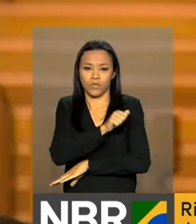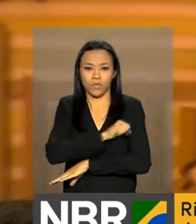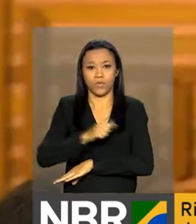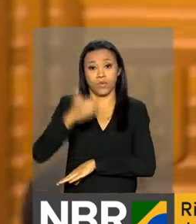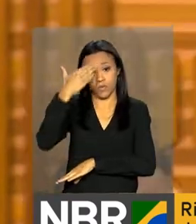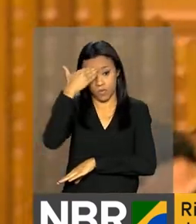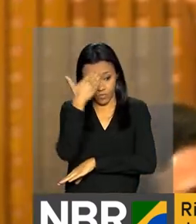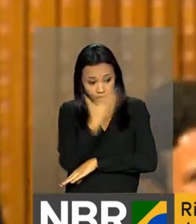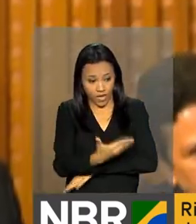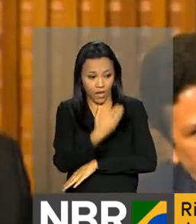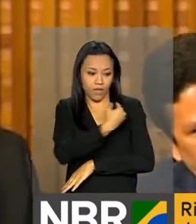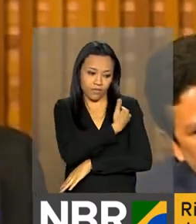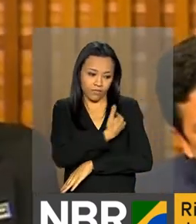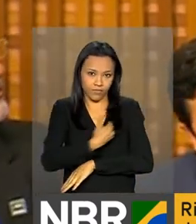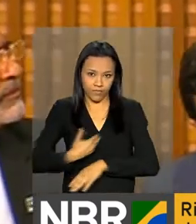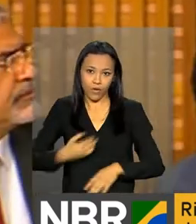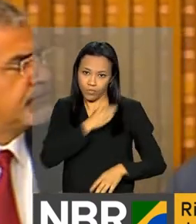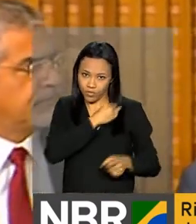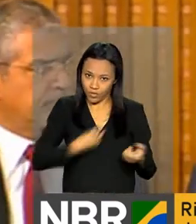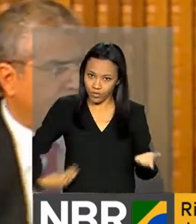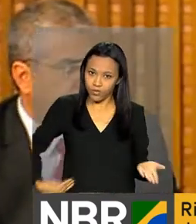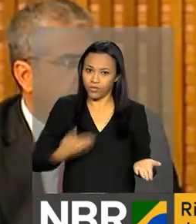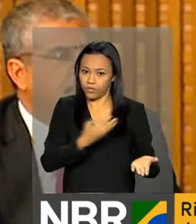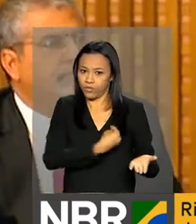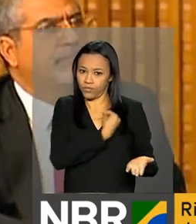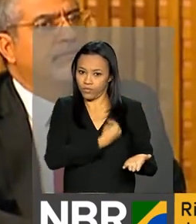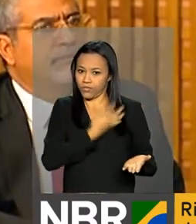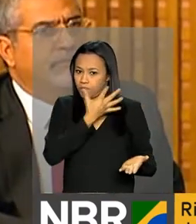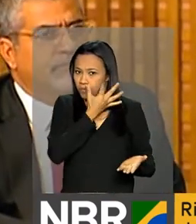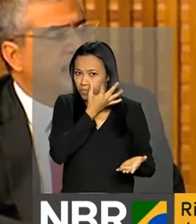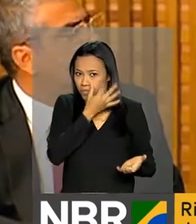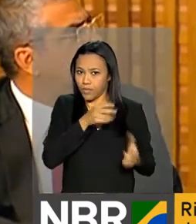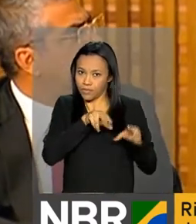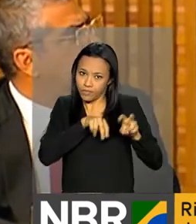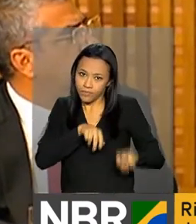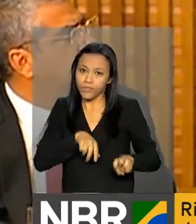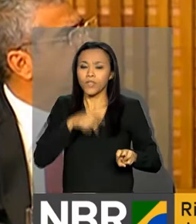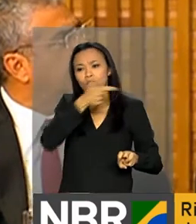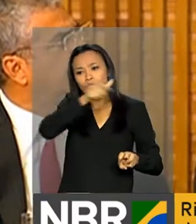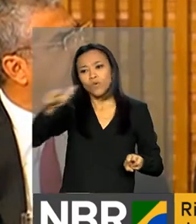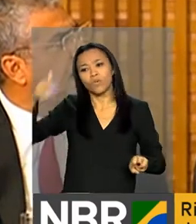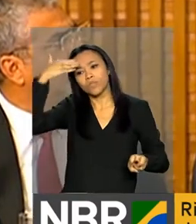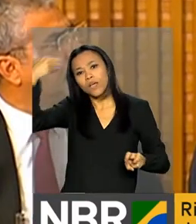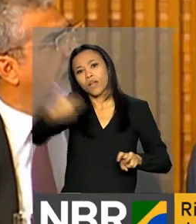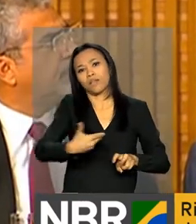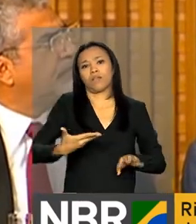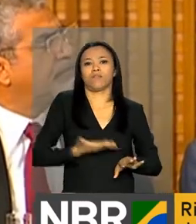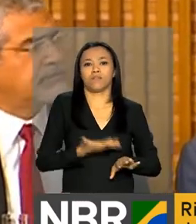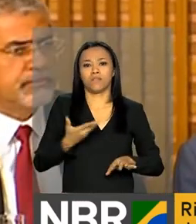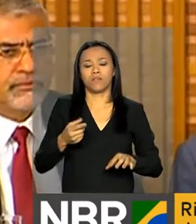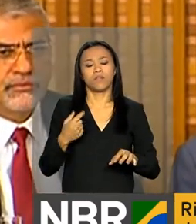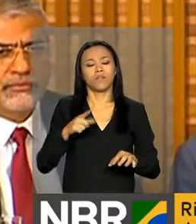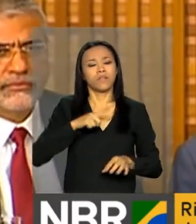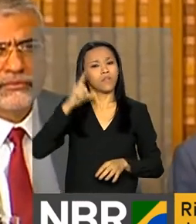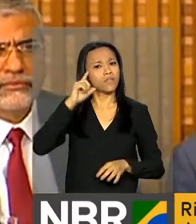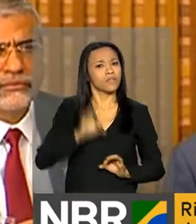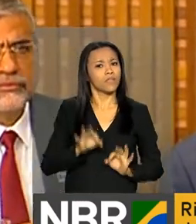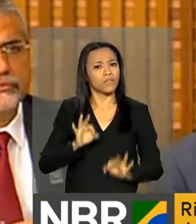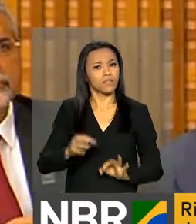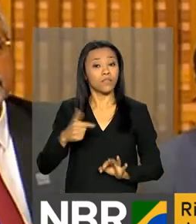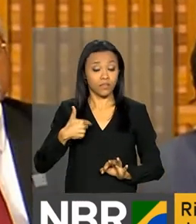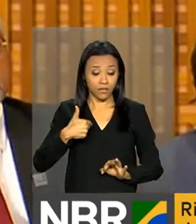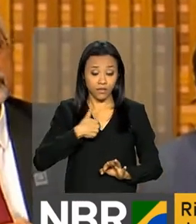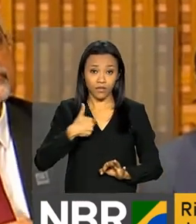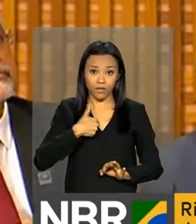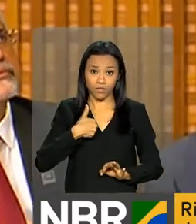sua presença aqui, pelo seu anúncio. Todos os cariocas e fluminenses agradecem muito, com a certeza que eu estou tendo essa